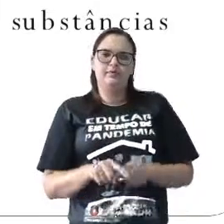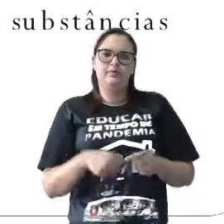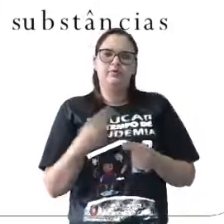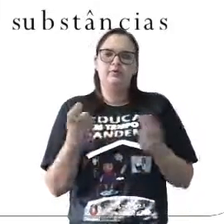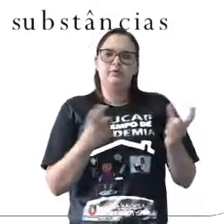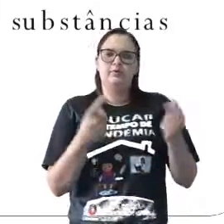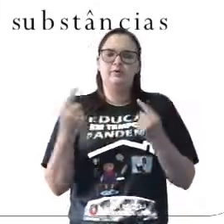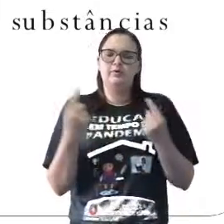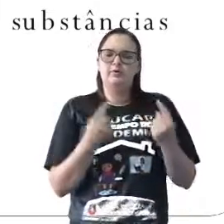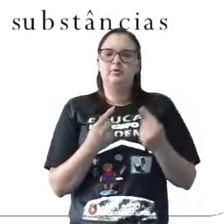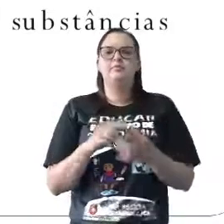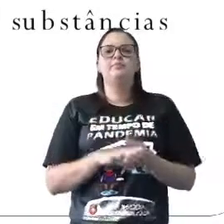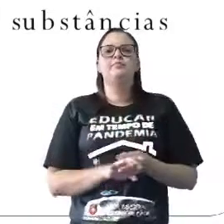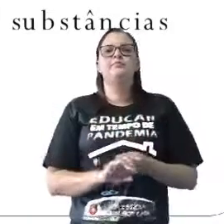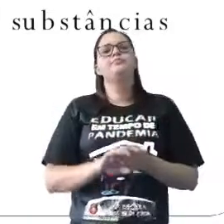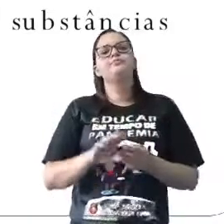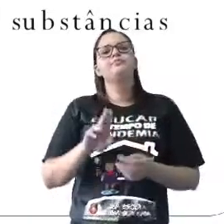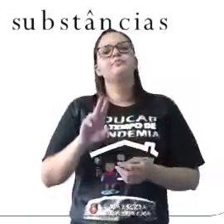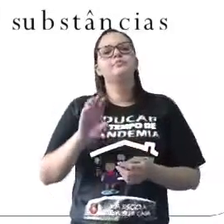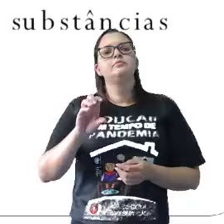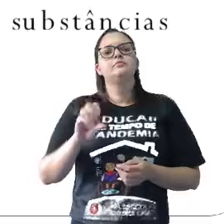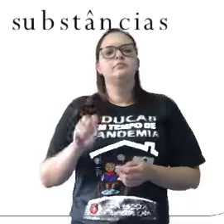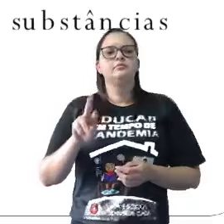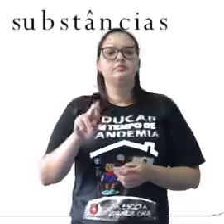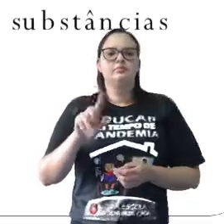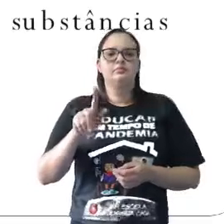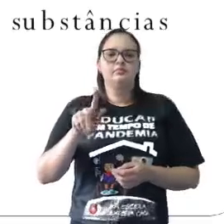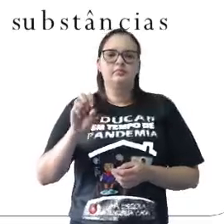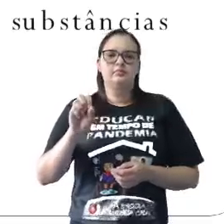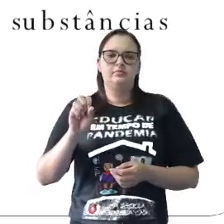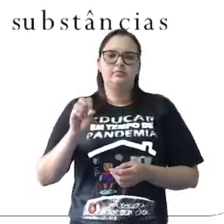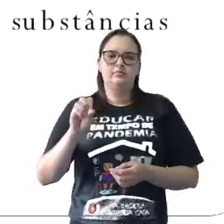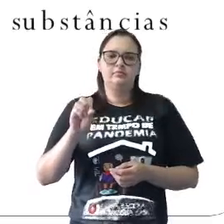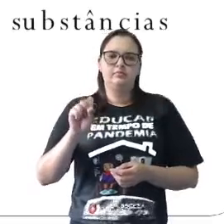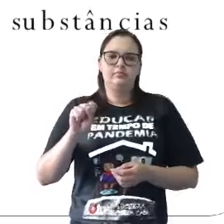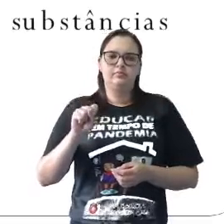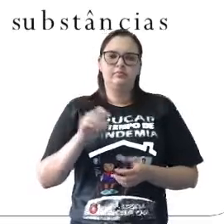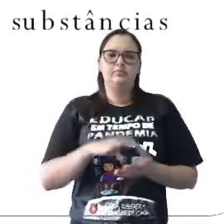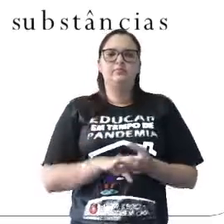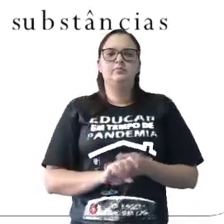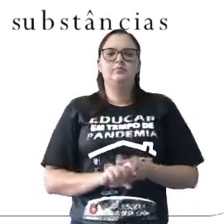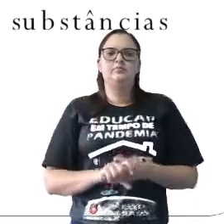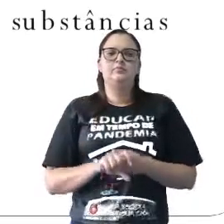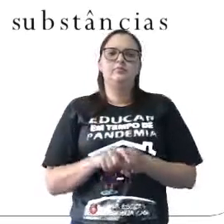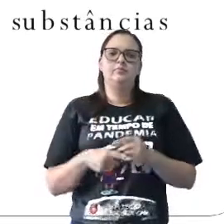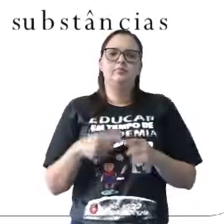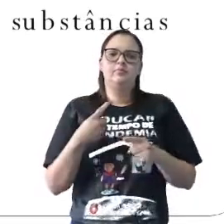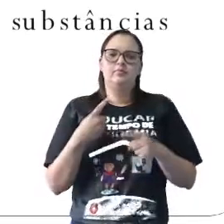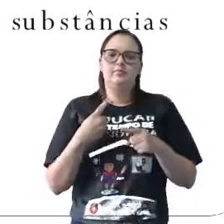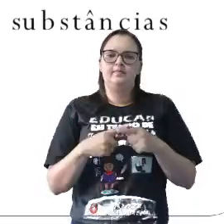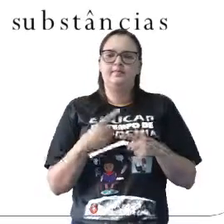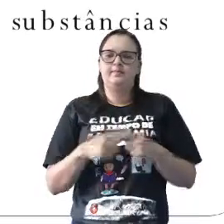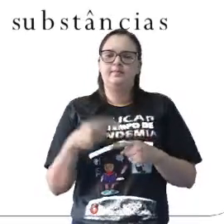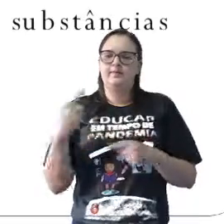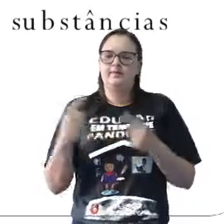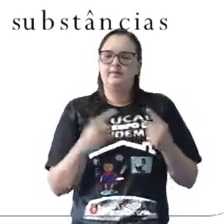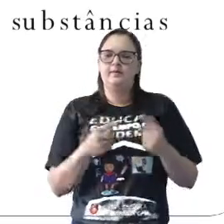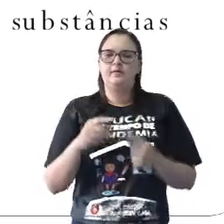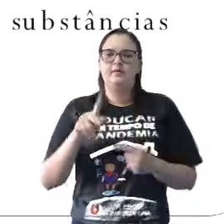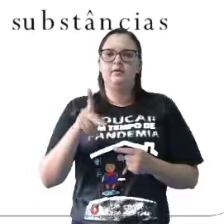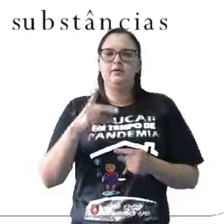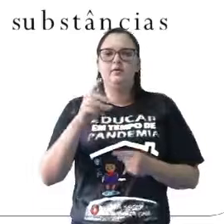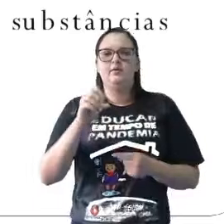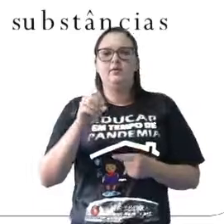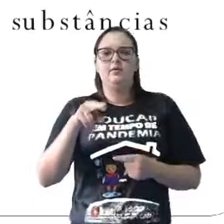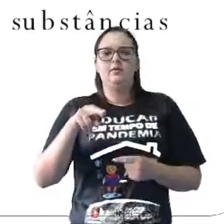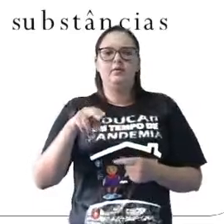cada hormônio, ele tem uma célula específica em que ele vai atuar, um órgão específico em que ele vai atuar, tá certo? Então, são